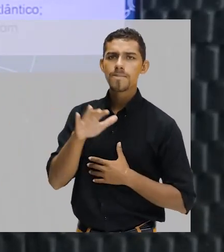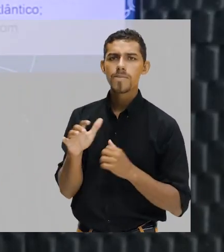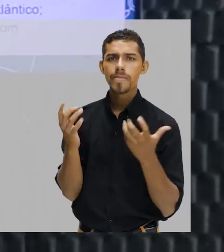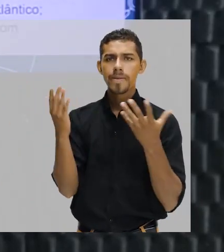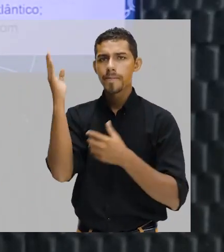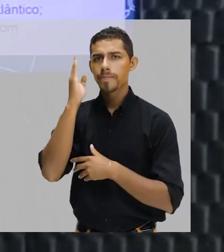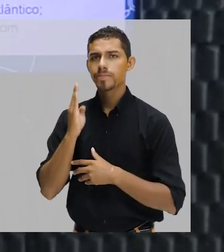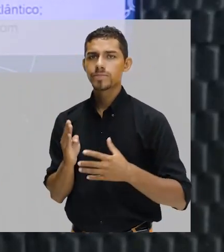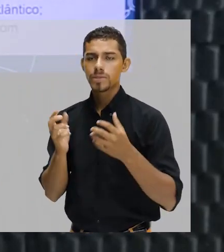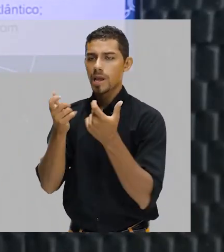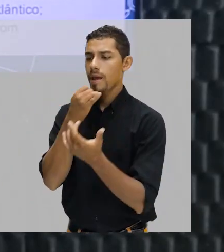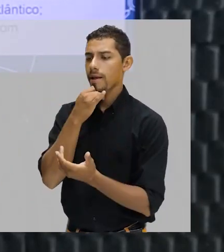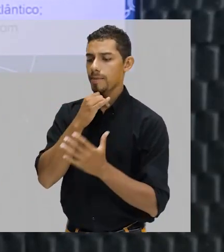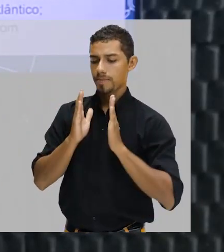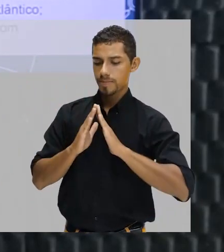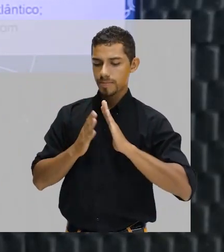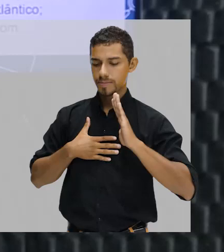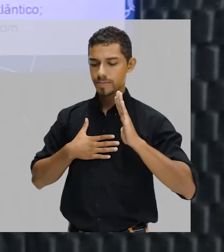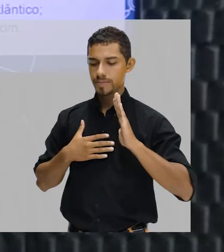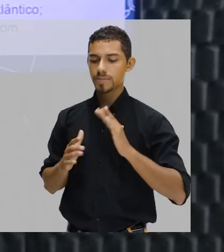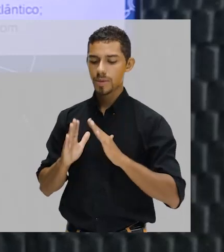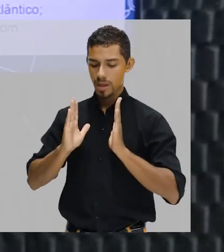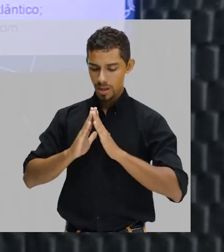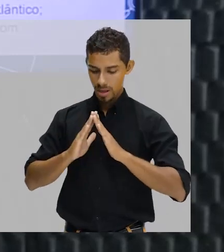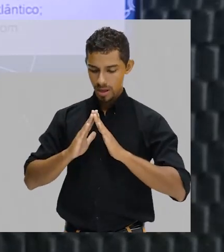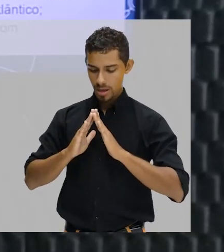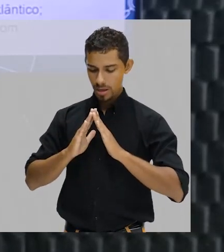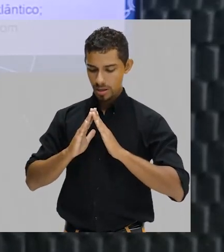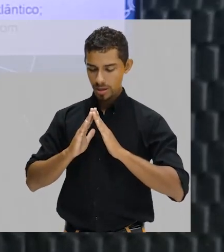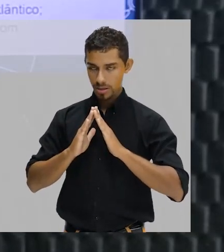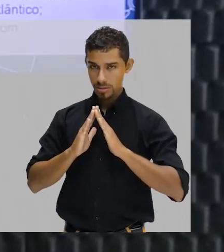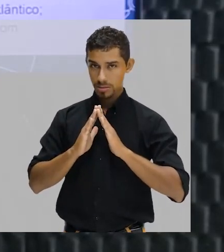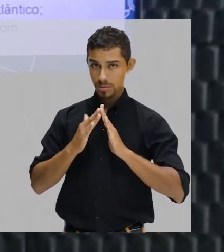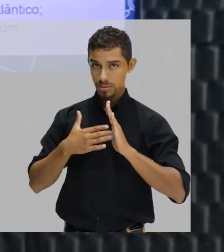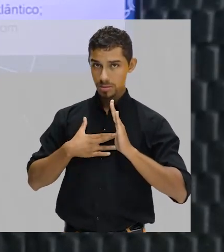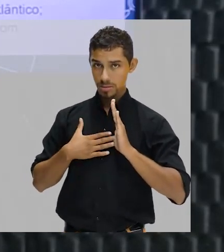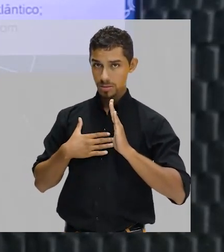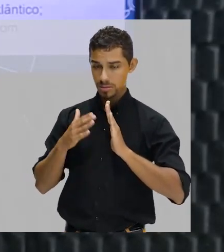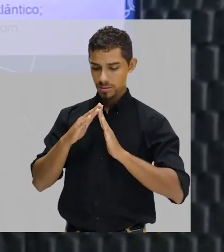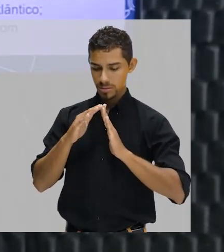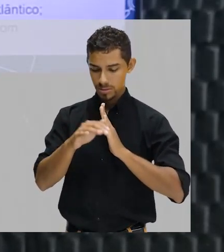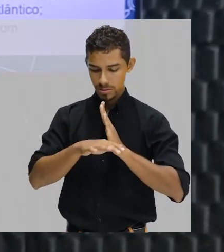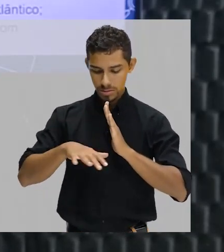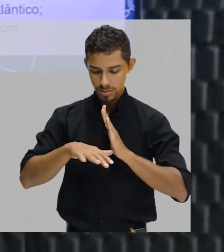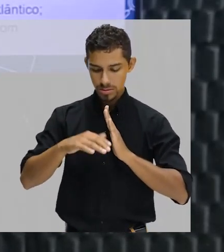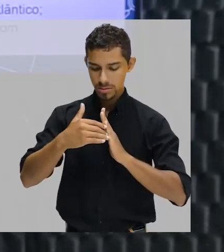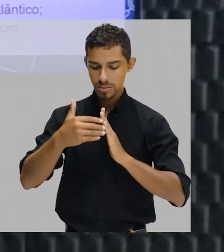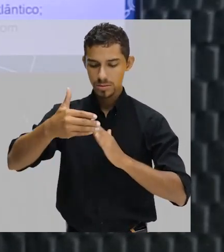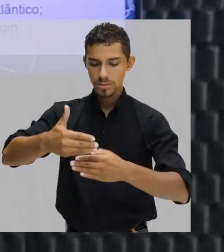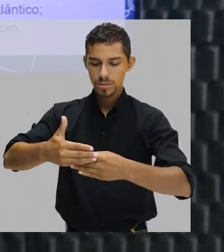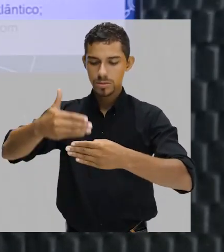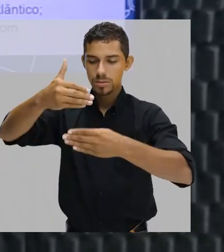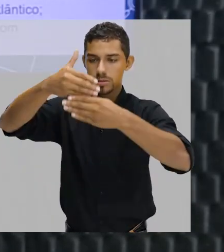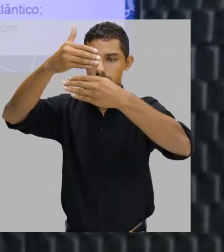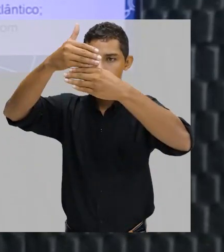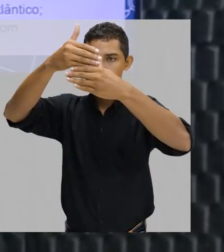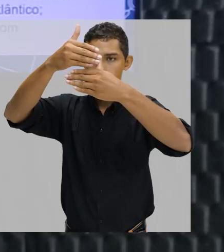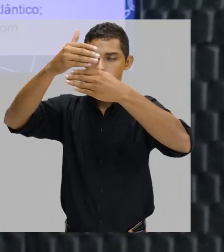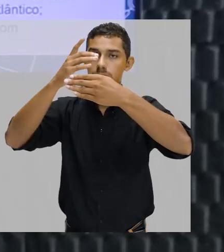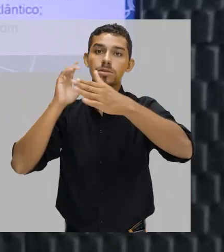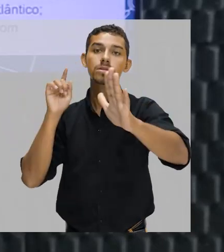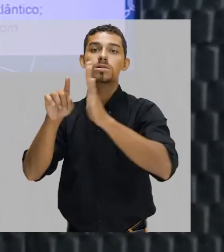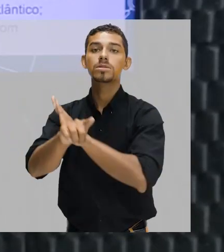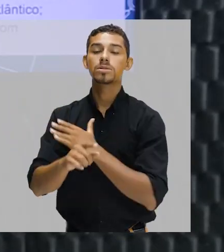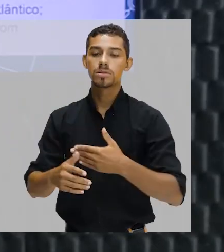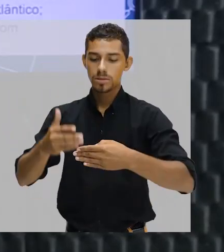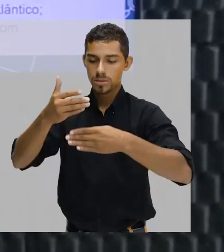só tu imaginar, por exemplo, a tua casa, tá certo? Imagina, tem a casa e tem, por exemplo, o terraço, e depois tem um muro, tá certo? Aí eu te